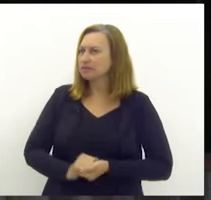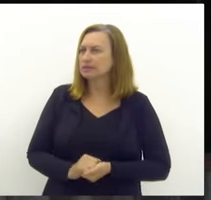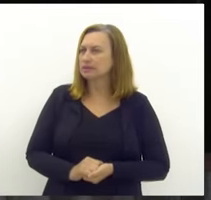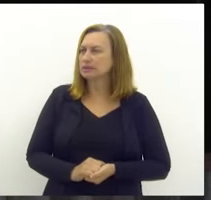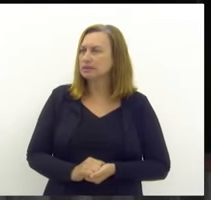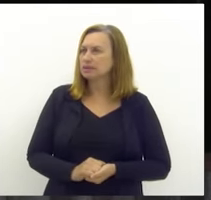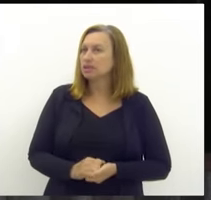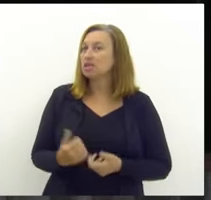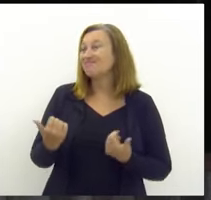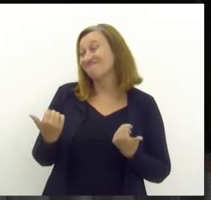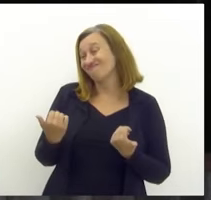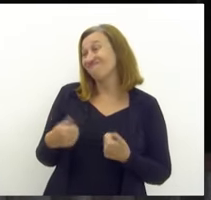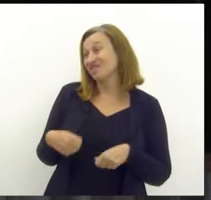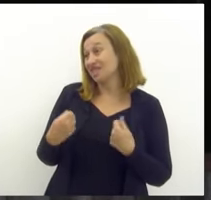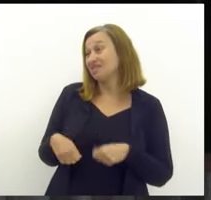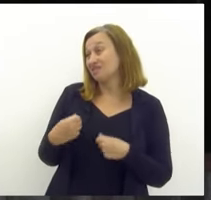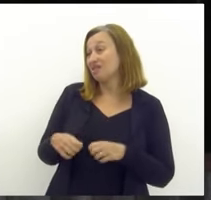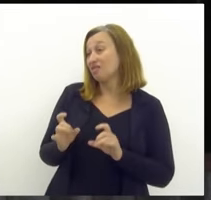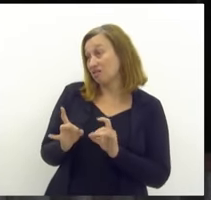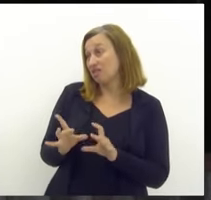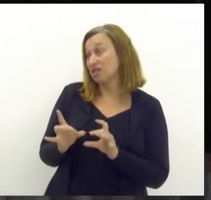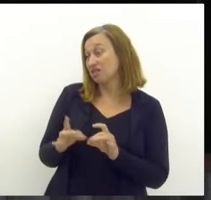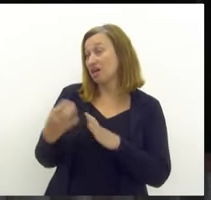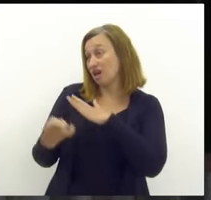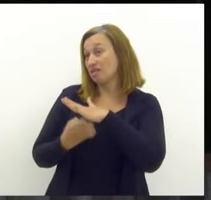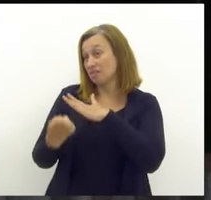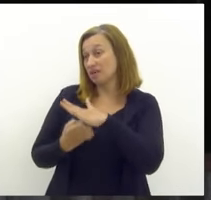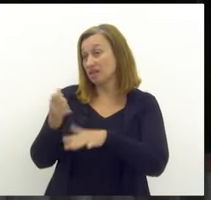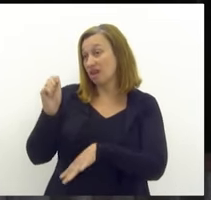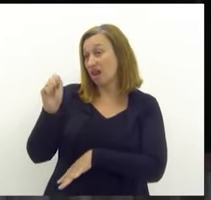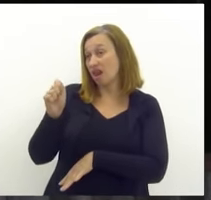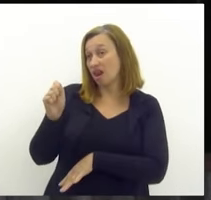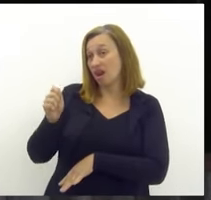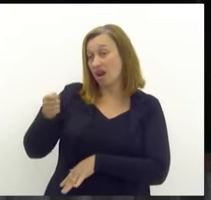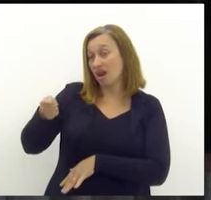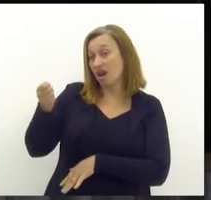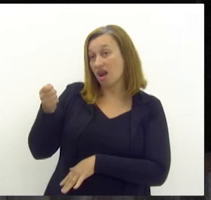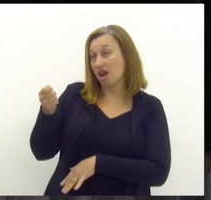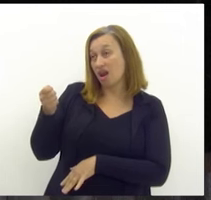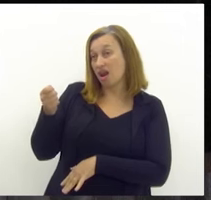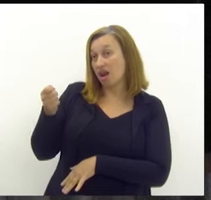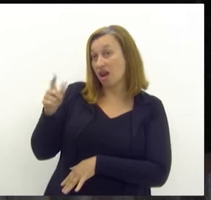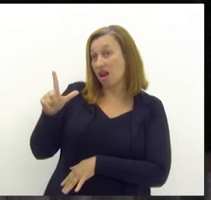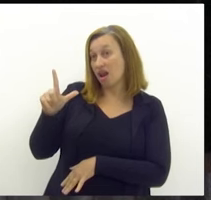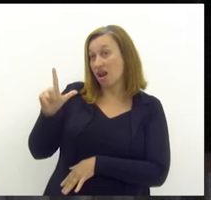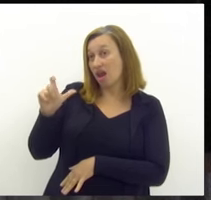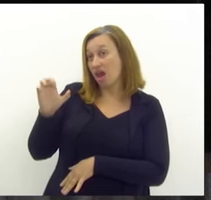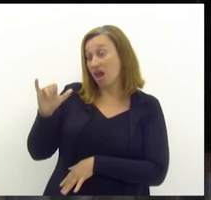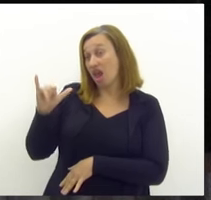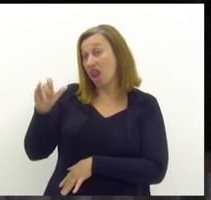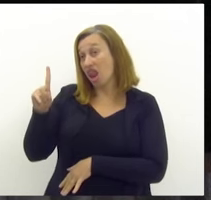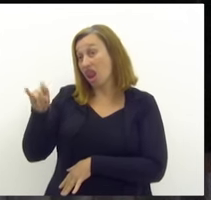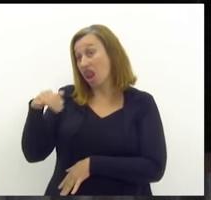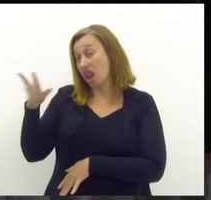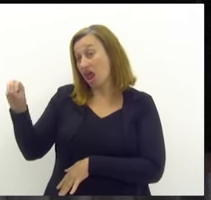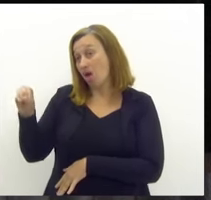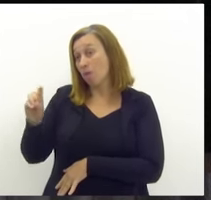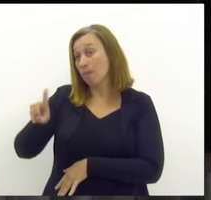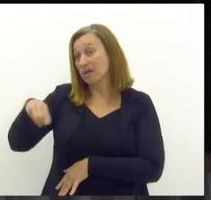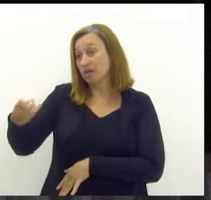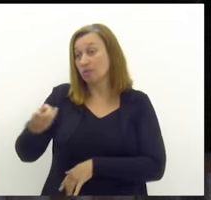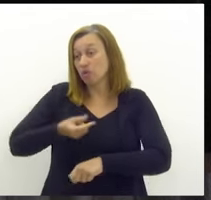lançar mão da Sedai através do leilão da Sedai para poder se capitalizar para poder fazer investimento pro